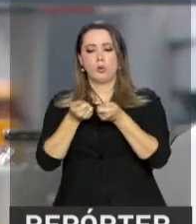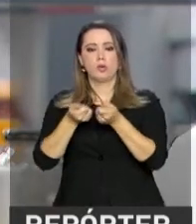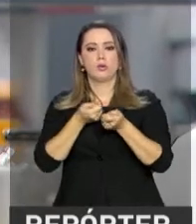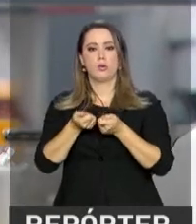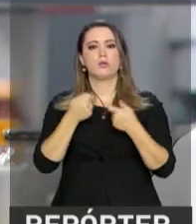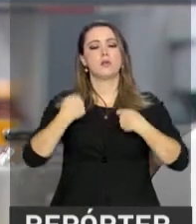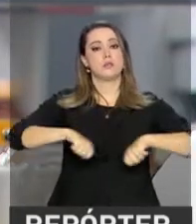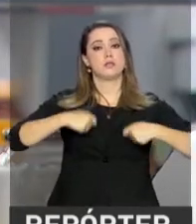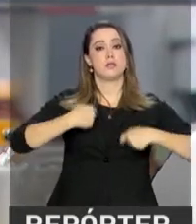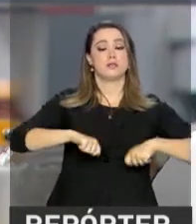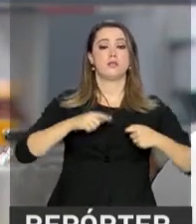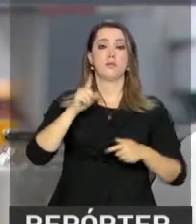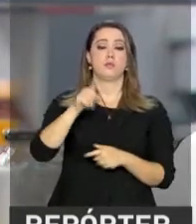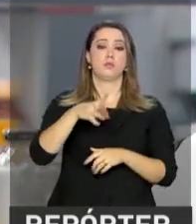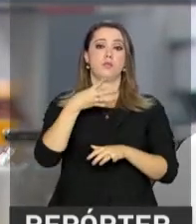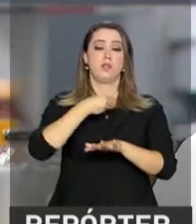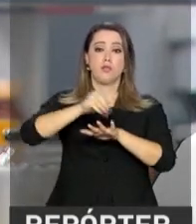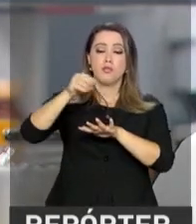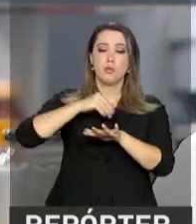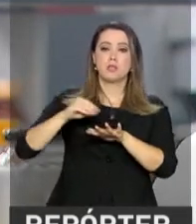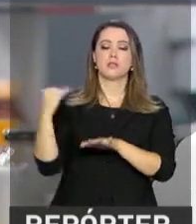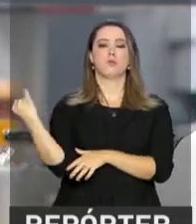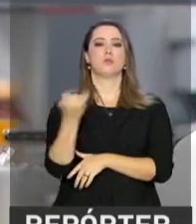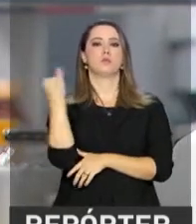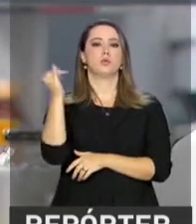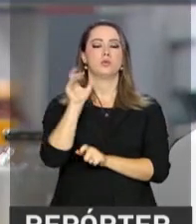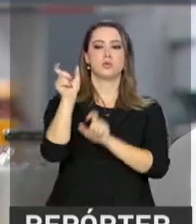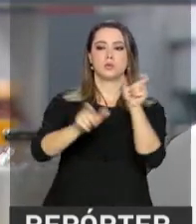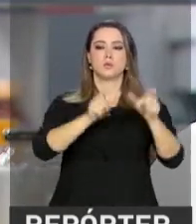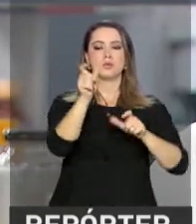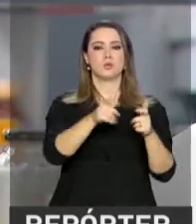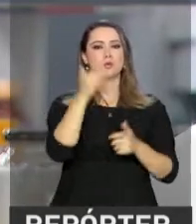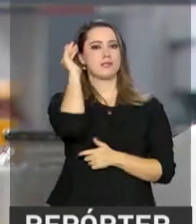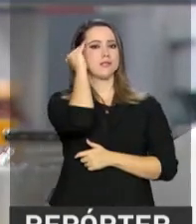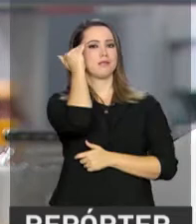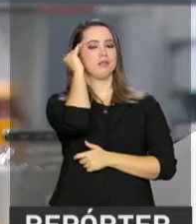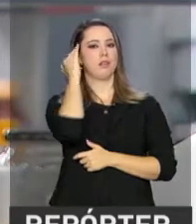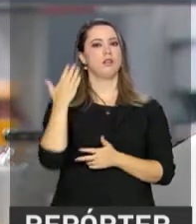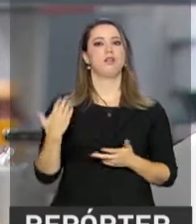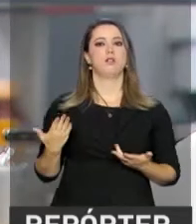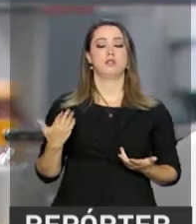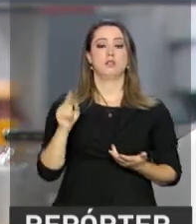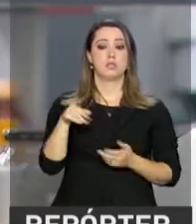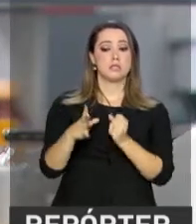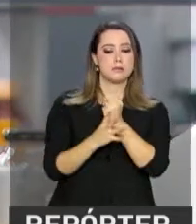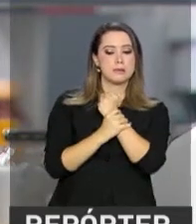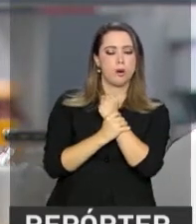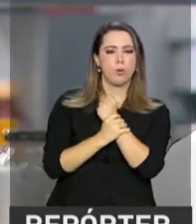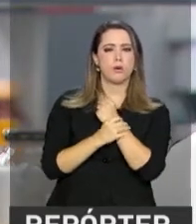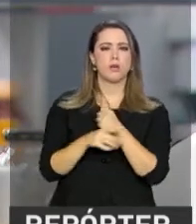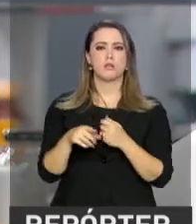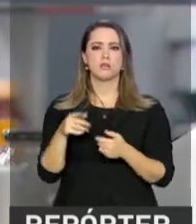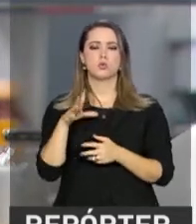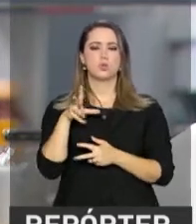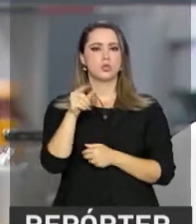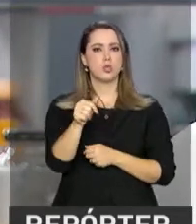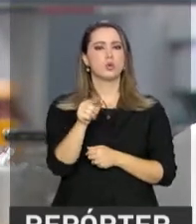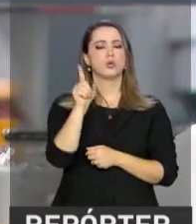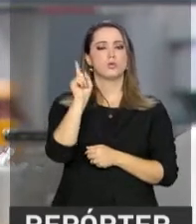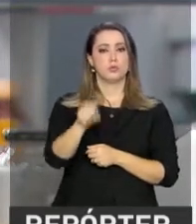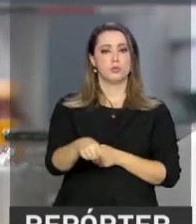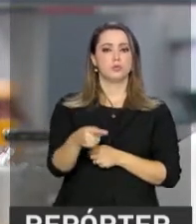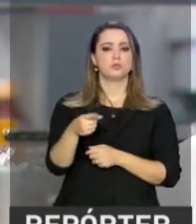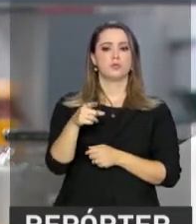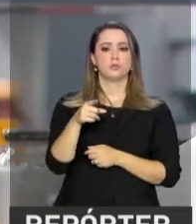isso é uma informação muito importante para o público pra ter a a segurança de que todo o produto